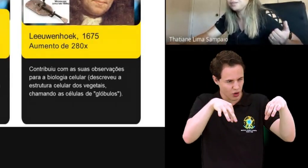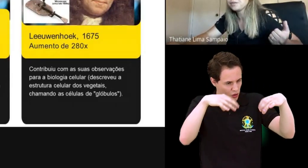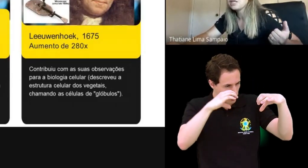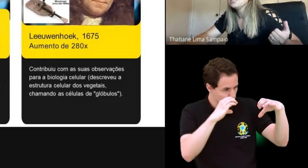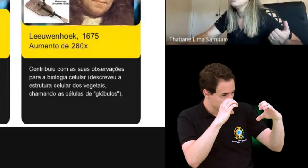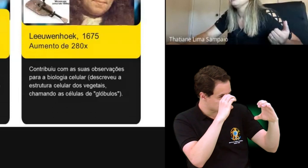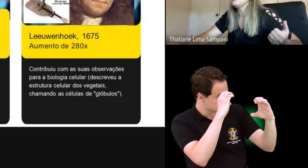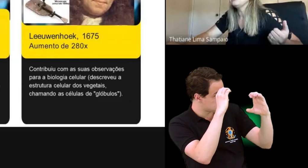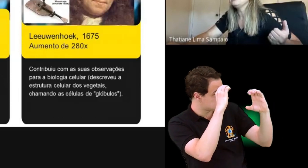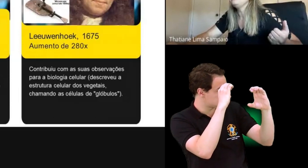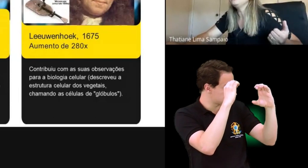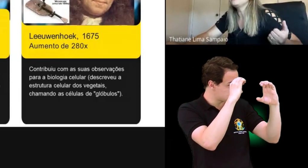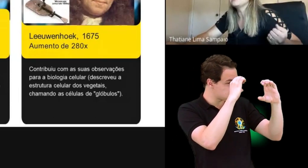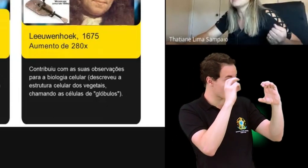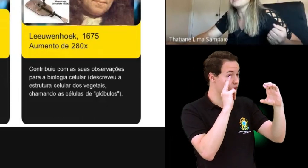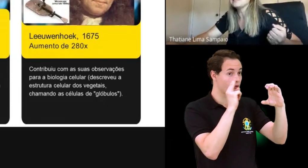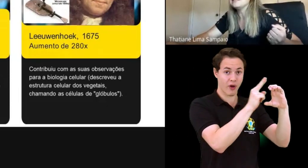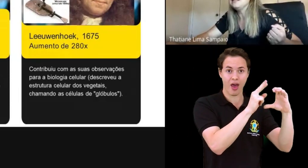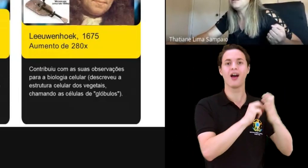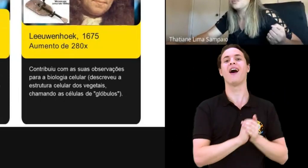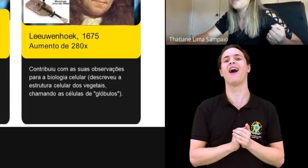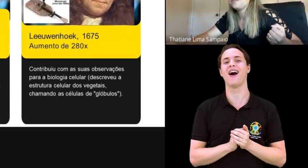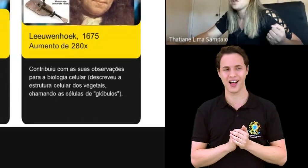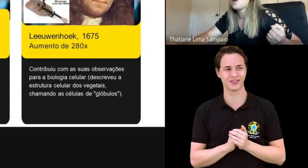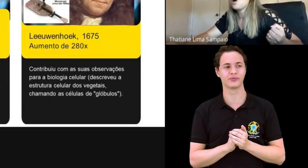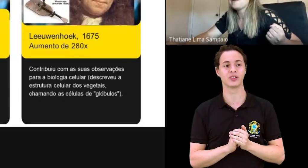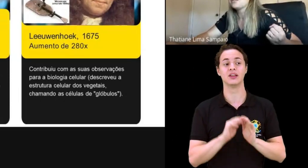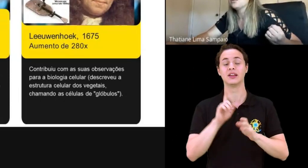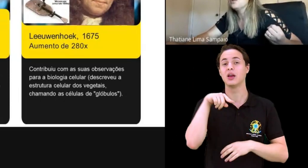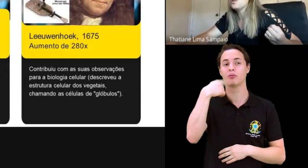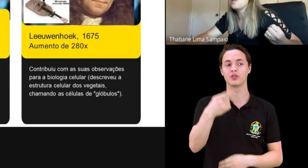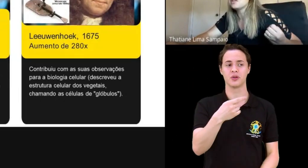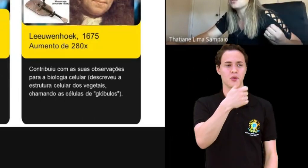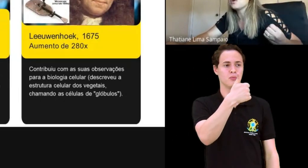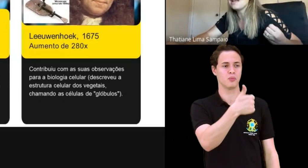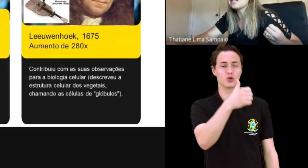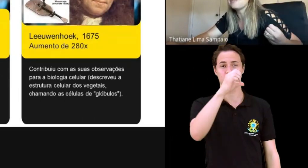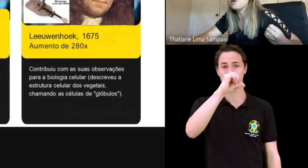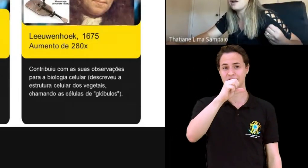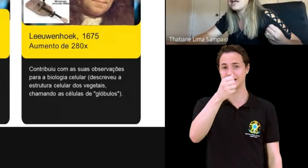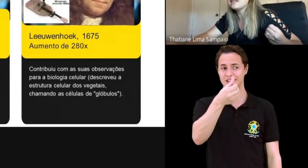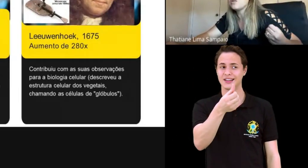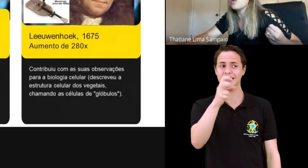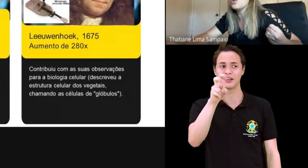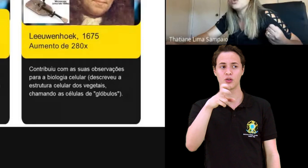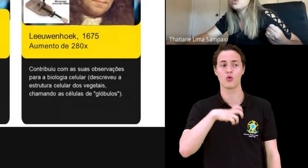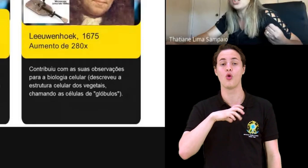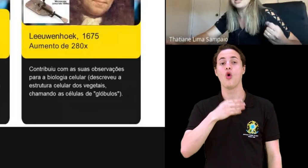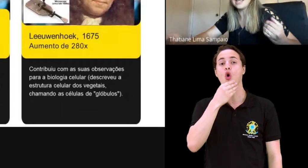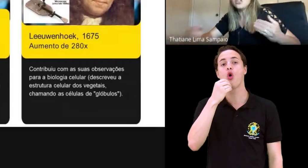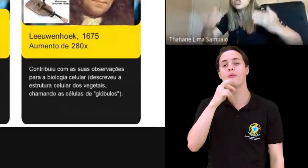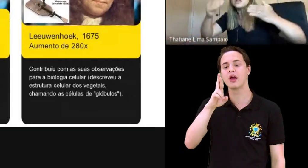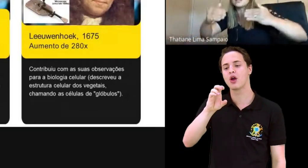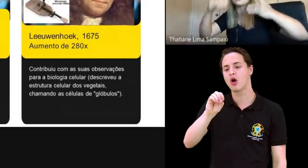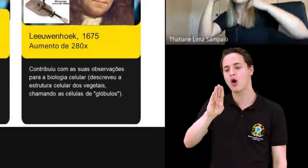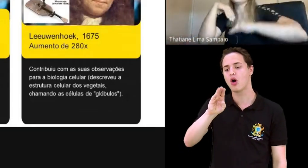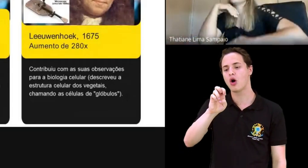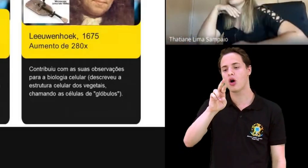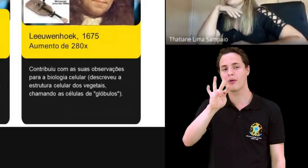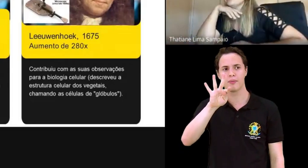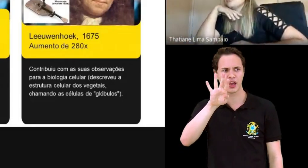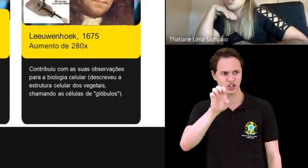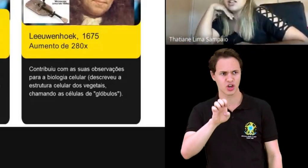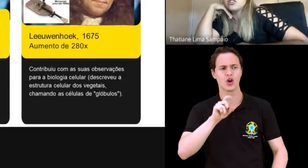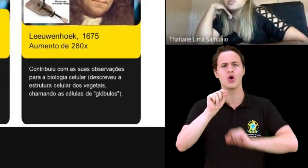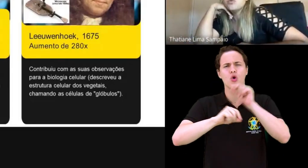nu. E aí, em 1975, Robert Hooke começou a explorar esse conjunto de lentes, que a gente